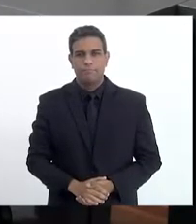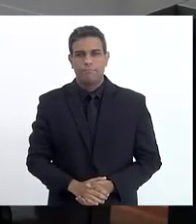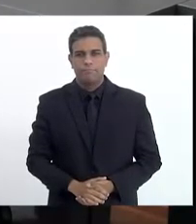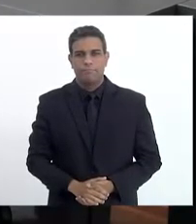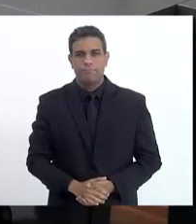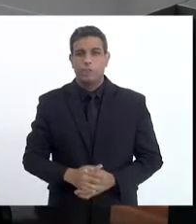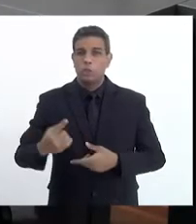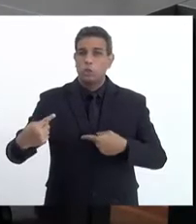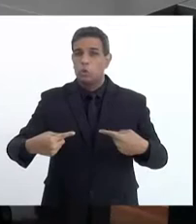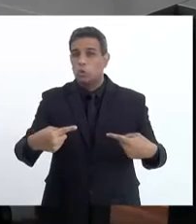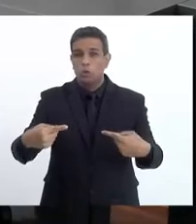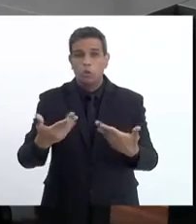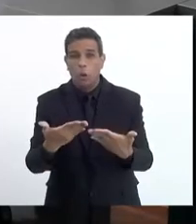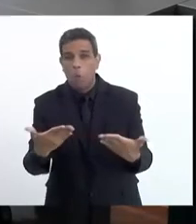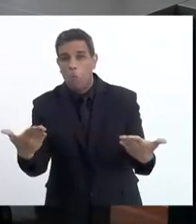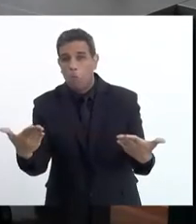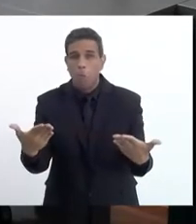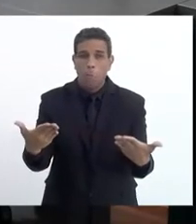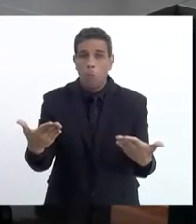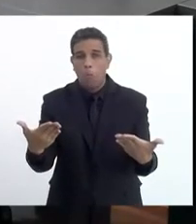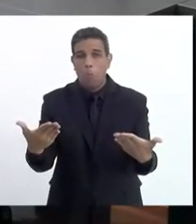Em discussão.